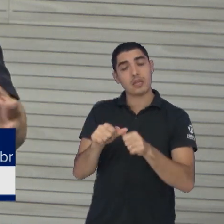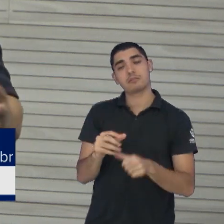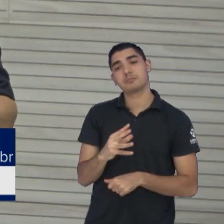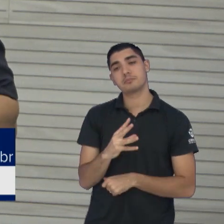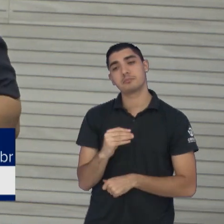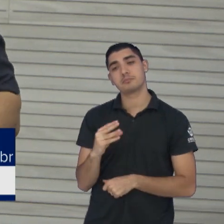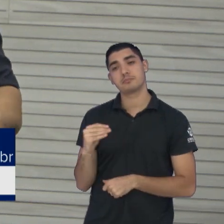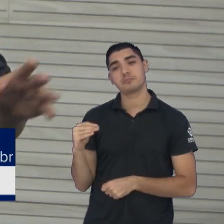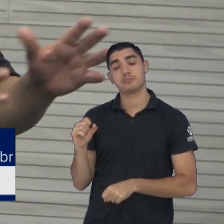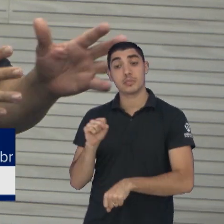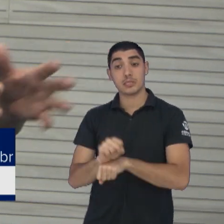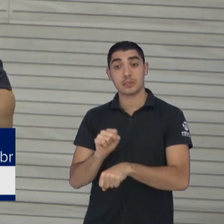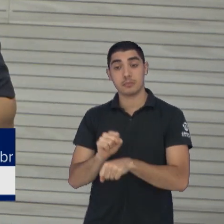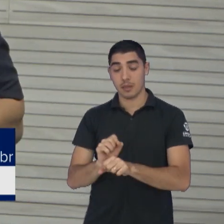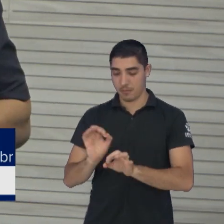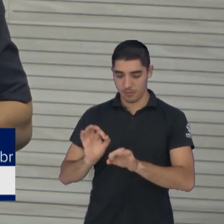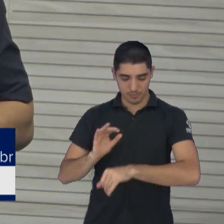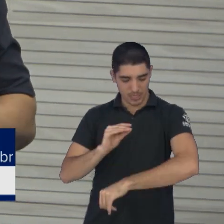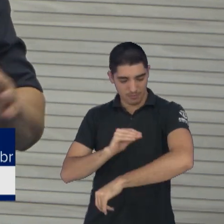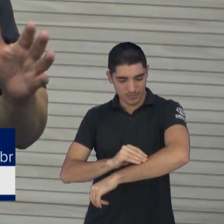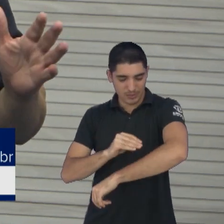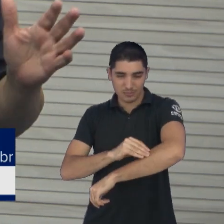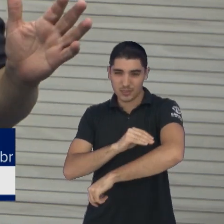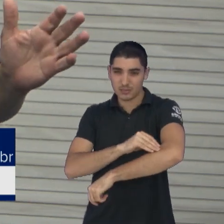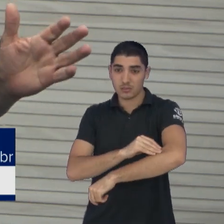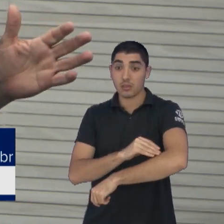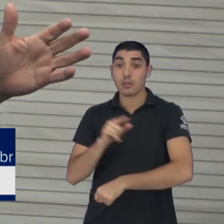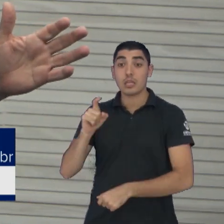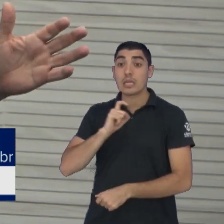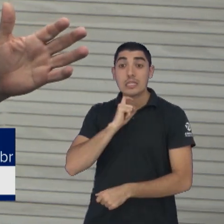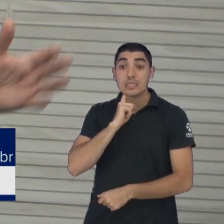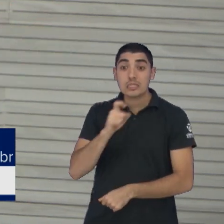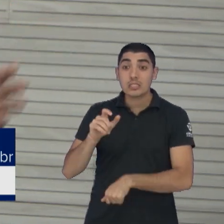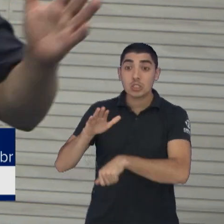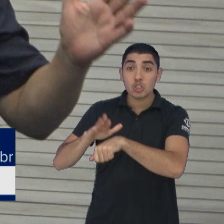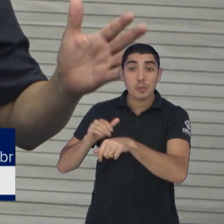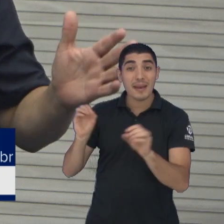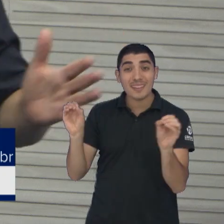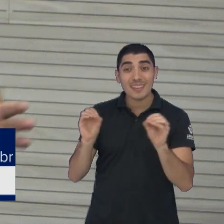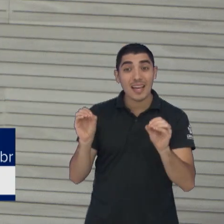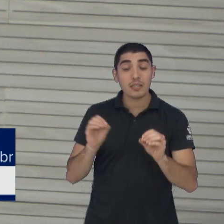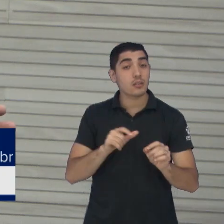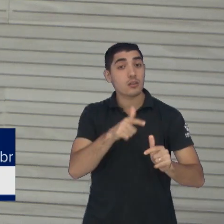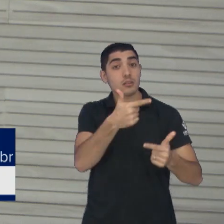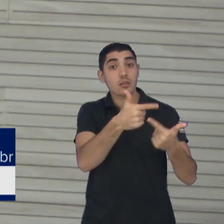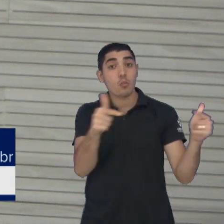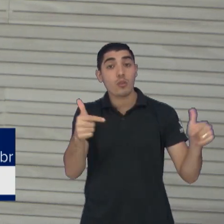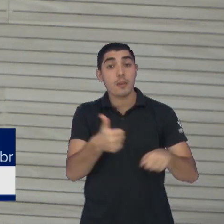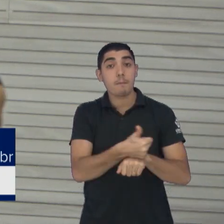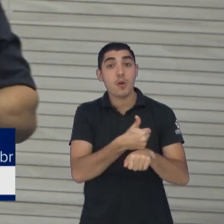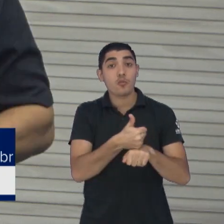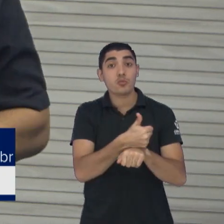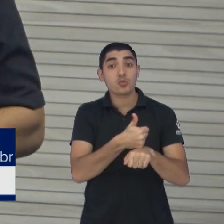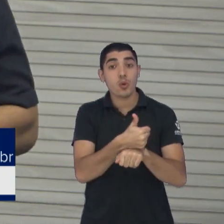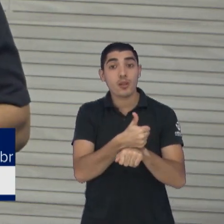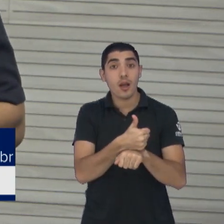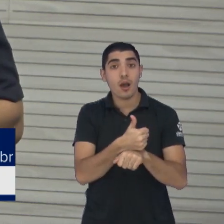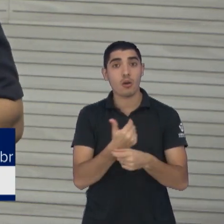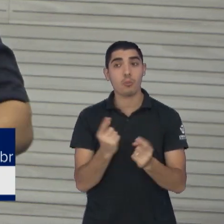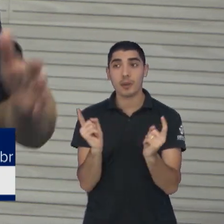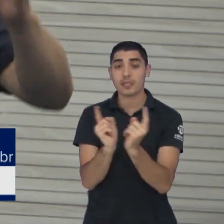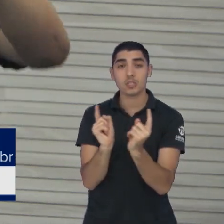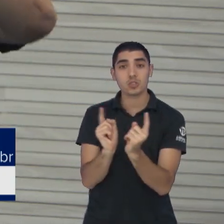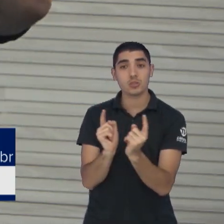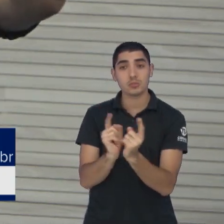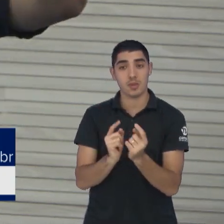os curativos a partir das 8 da manhã, e ninguém chamava, não tinha ninguém para atender no curativo,